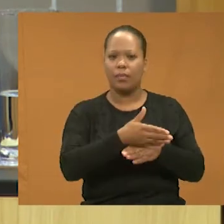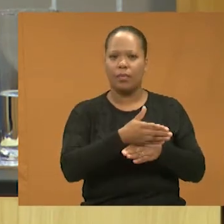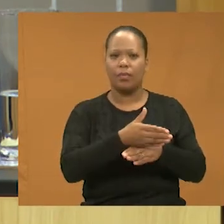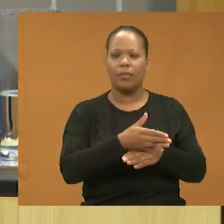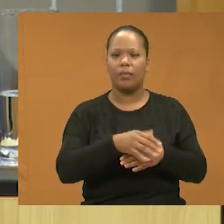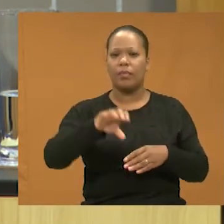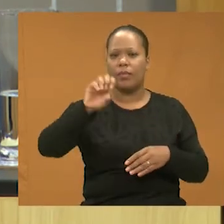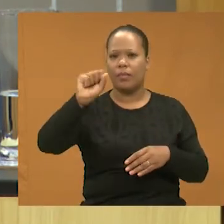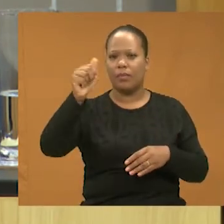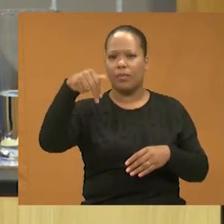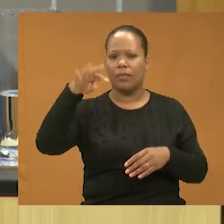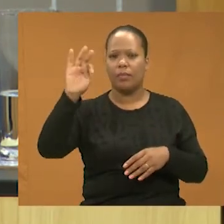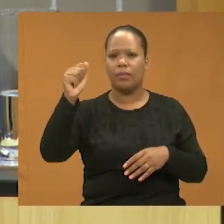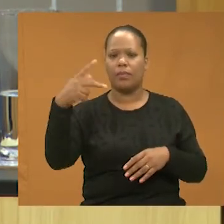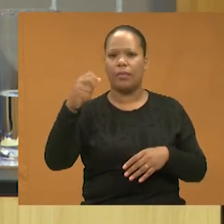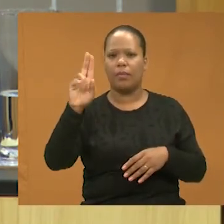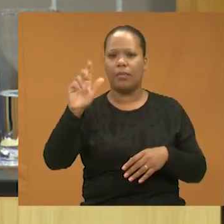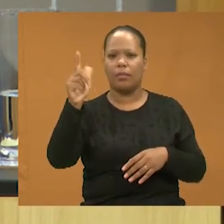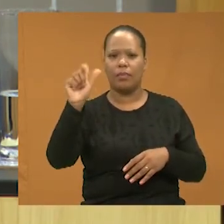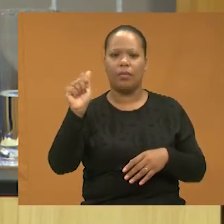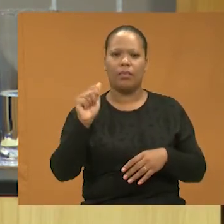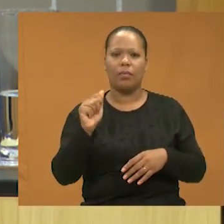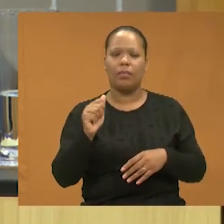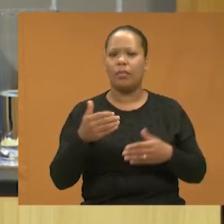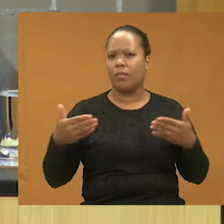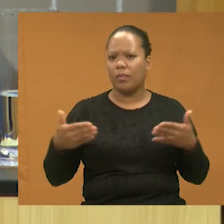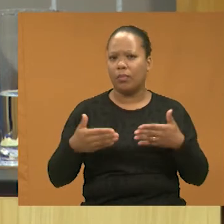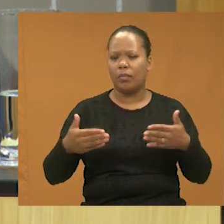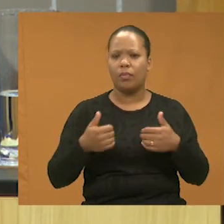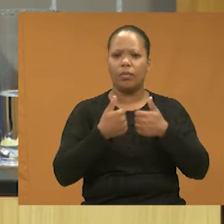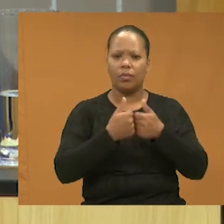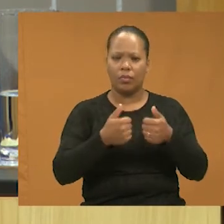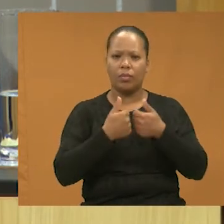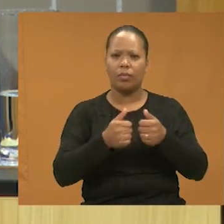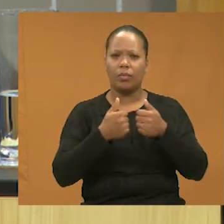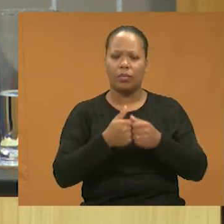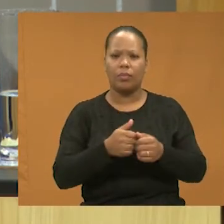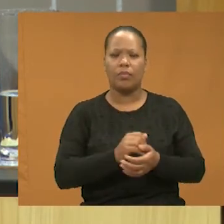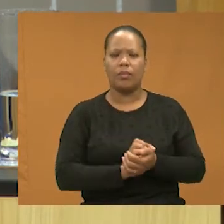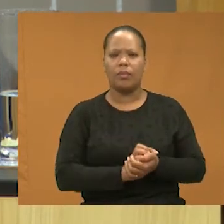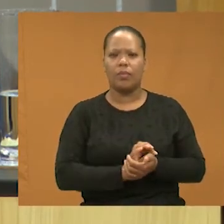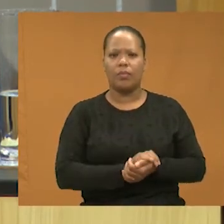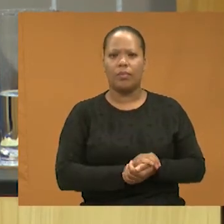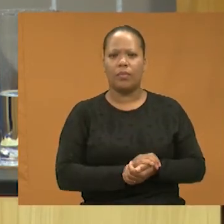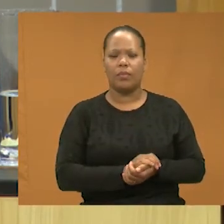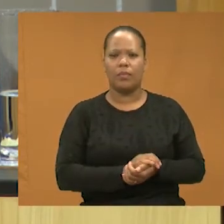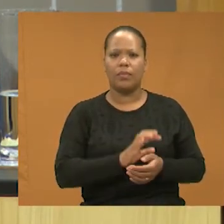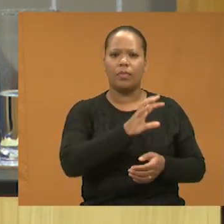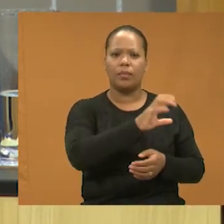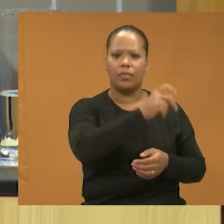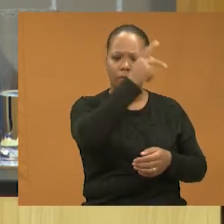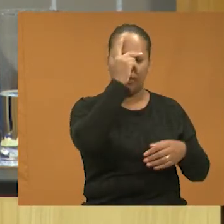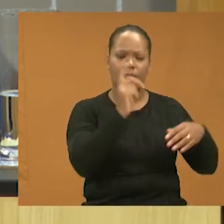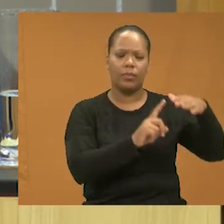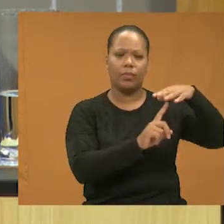consiga atender a maior demanda, porque hoje o ônibus que faz a linha do Vila Branca, ele pega poucas pessoas.